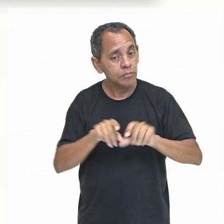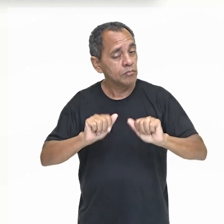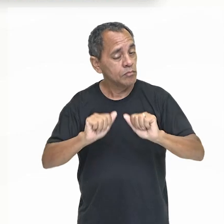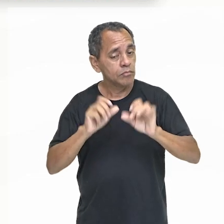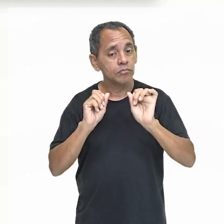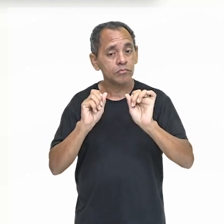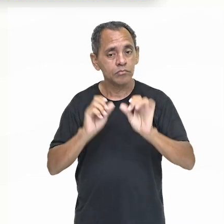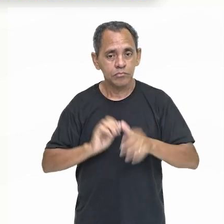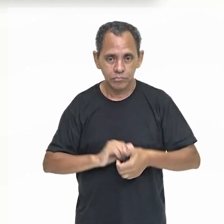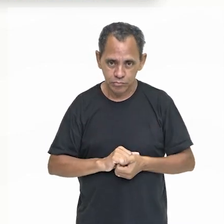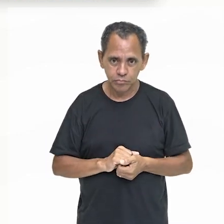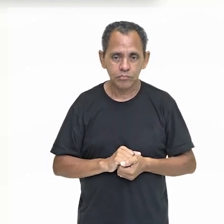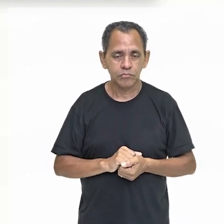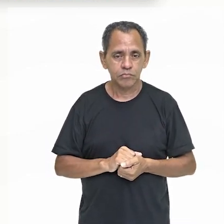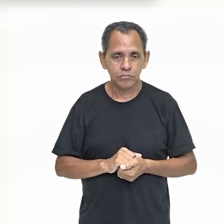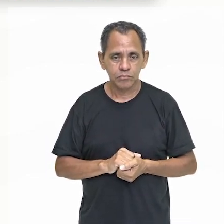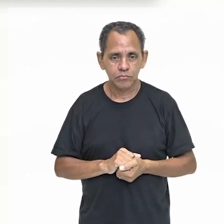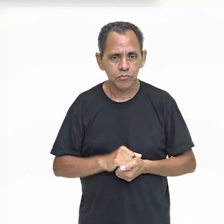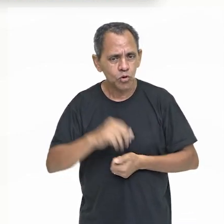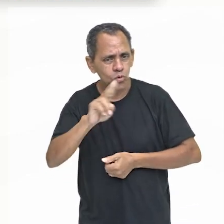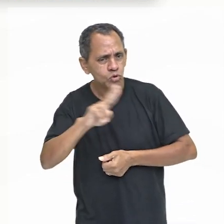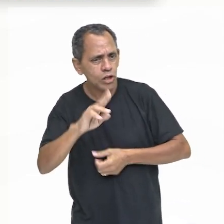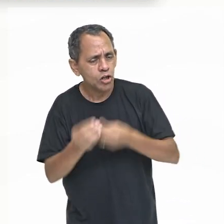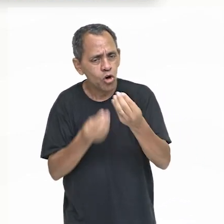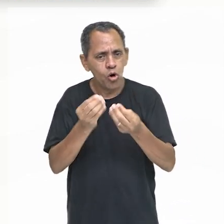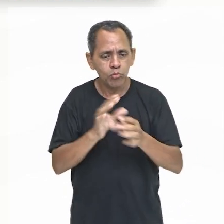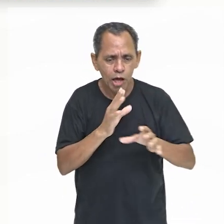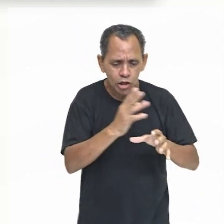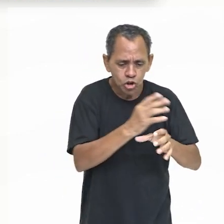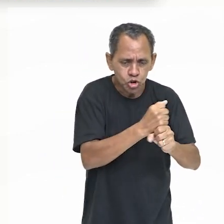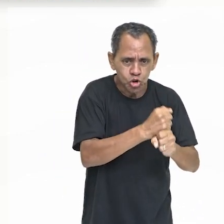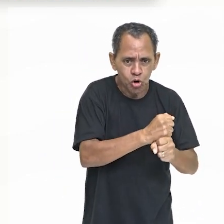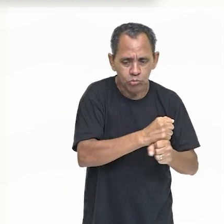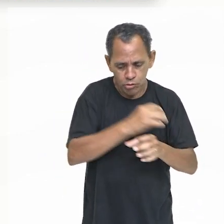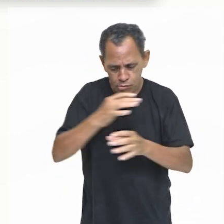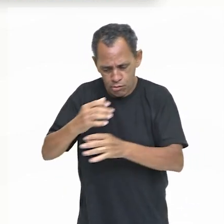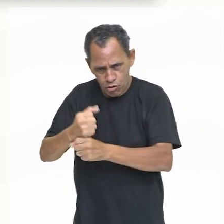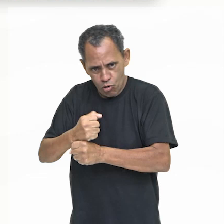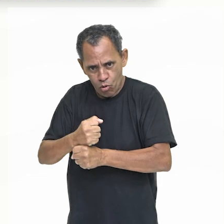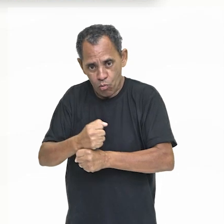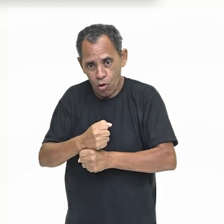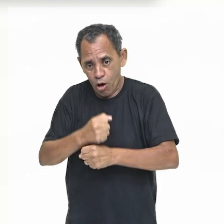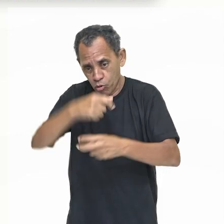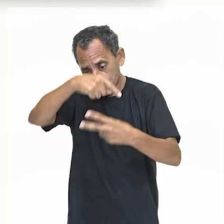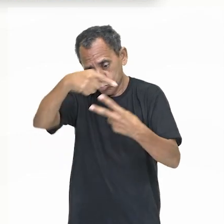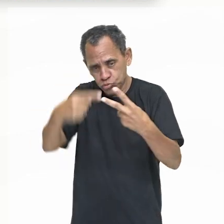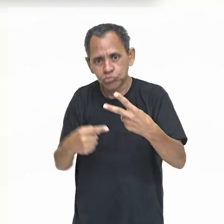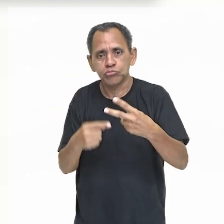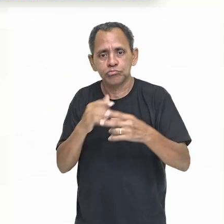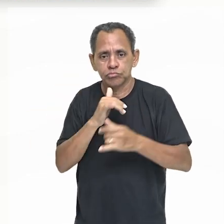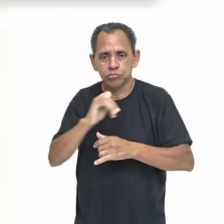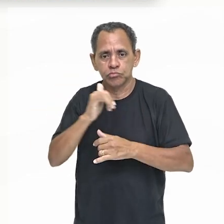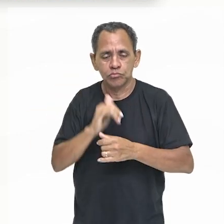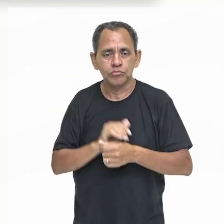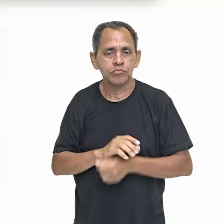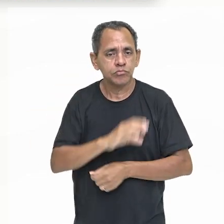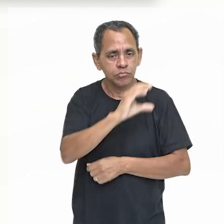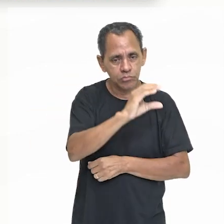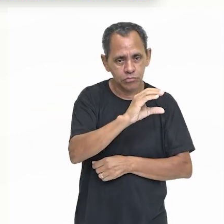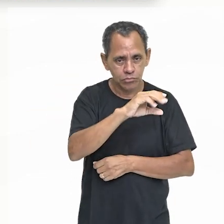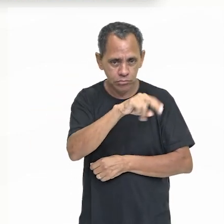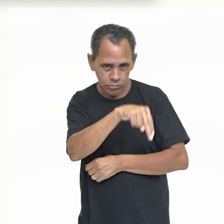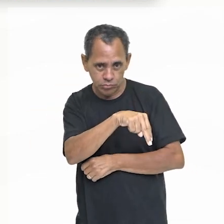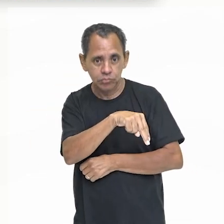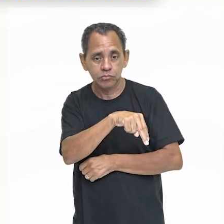ser interpretada como a soma de duas outras energias a energia cinética e a